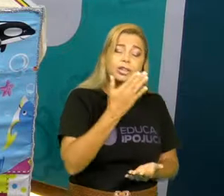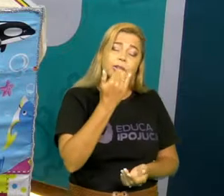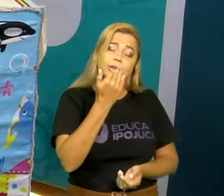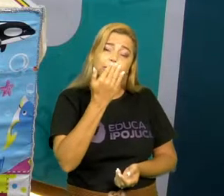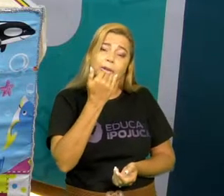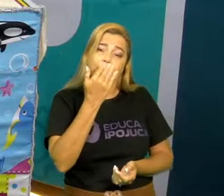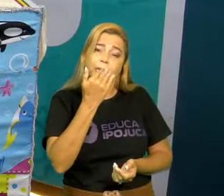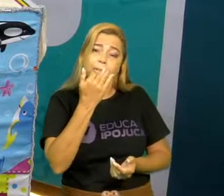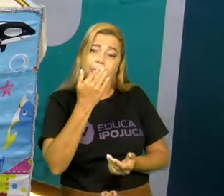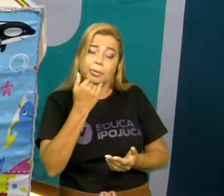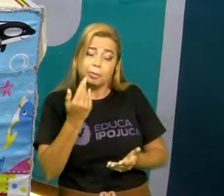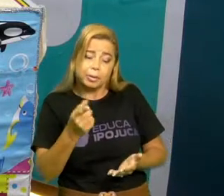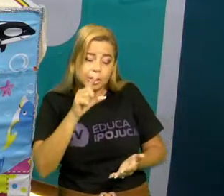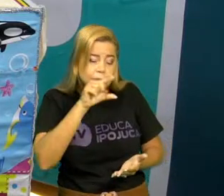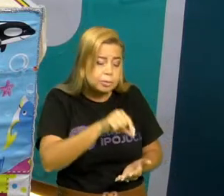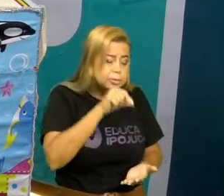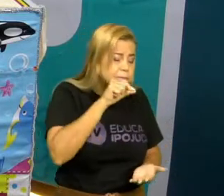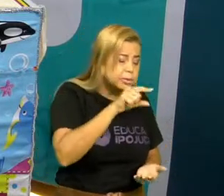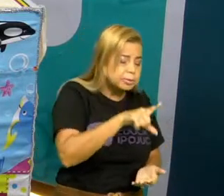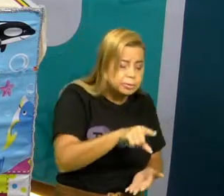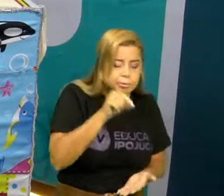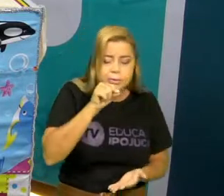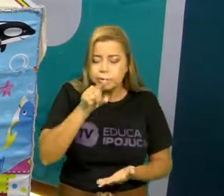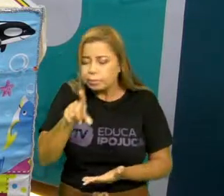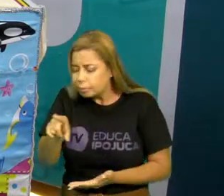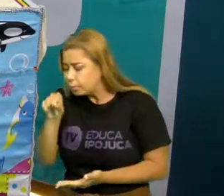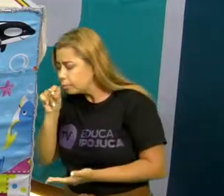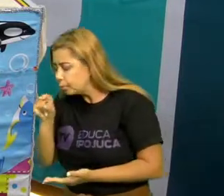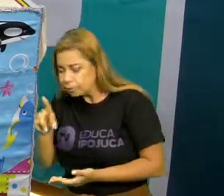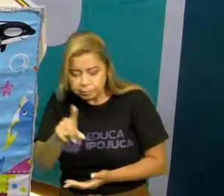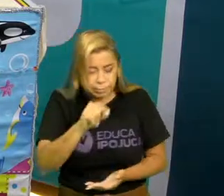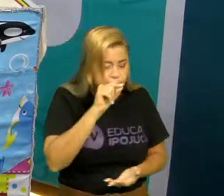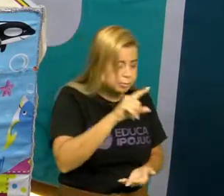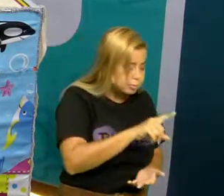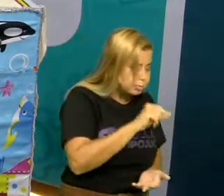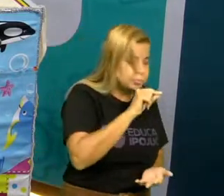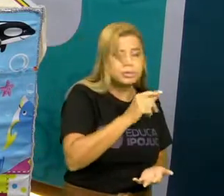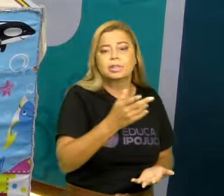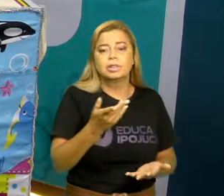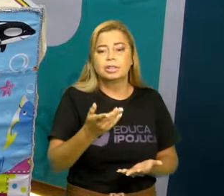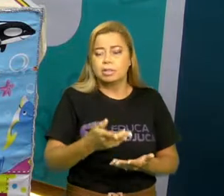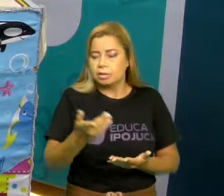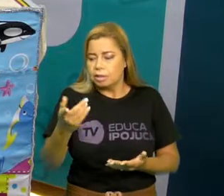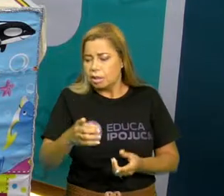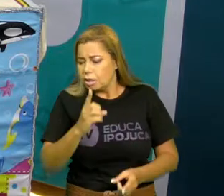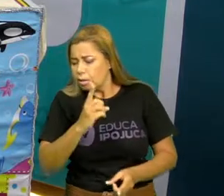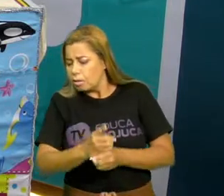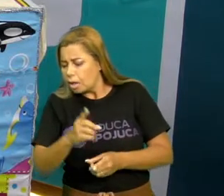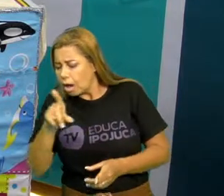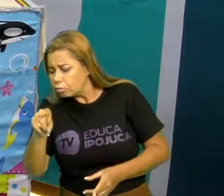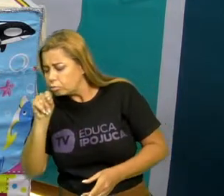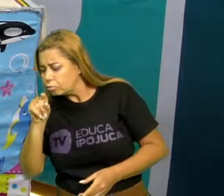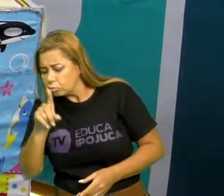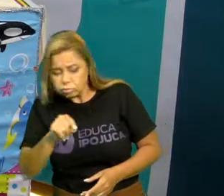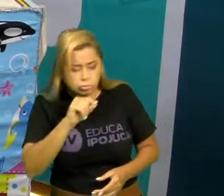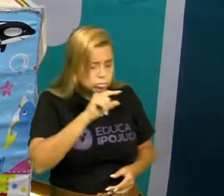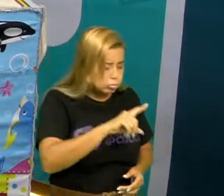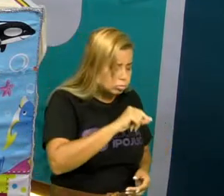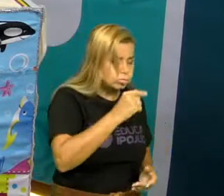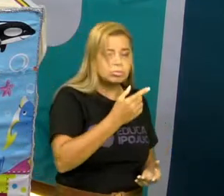comendo o que encontrava, Leiturinha. O que encontrava? Isso, o que ela encontrava.